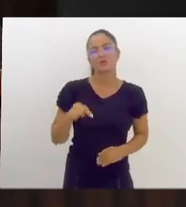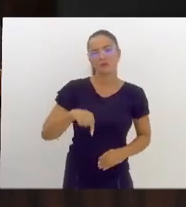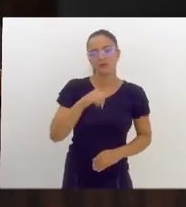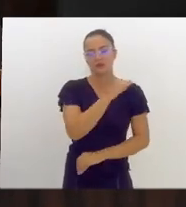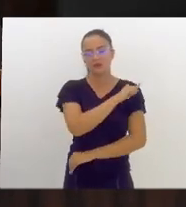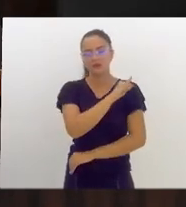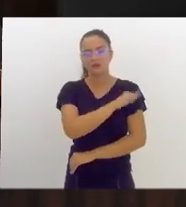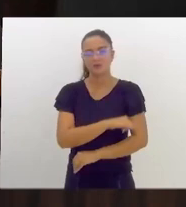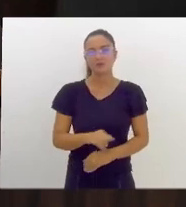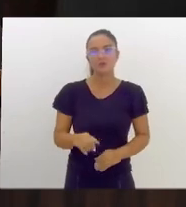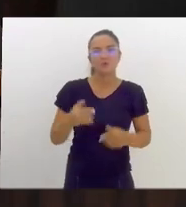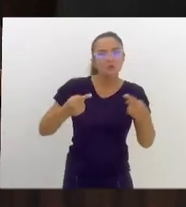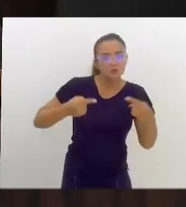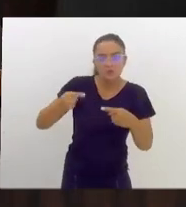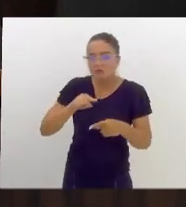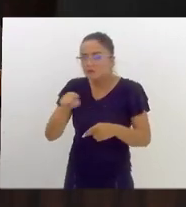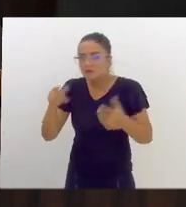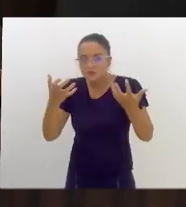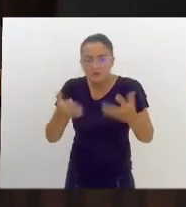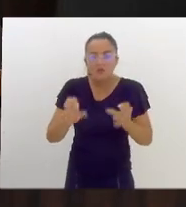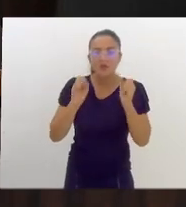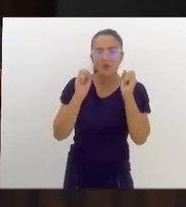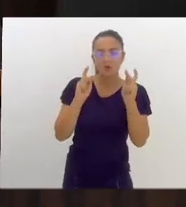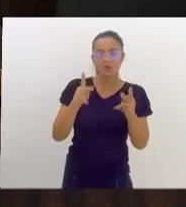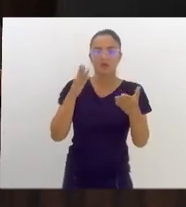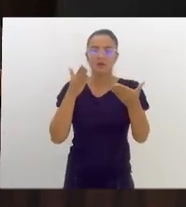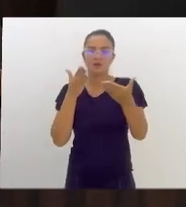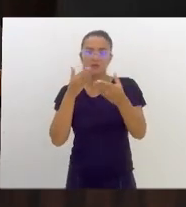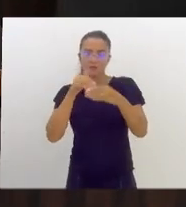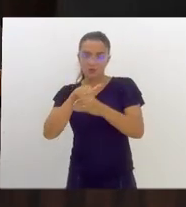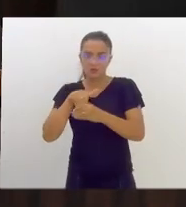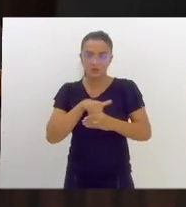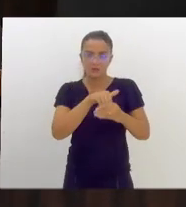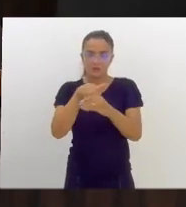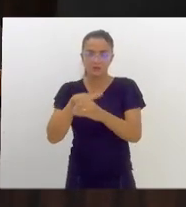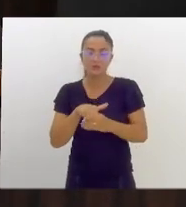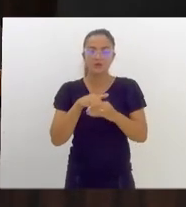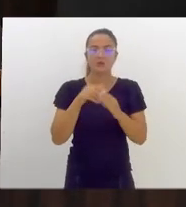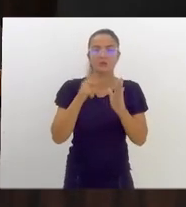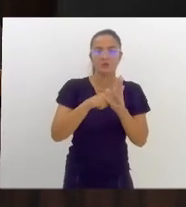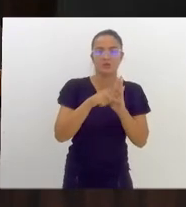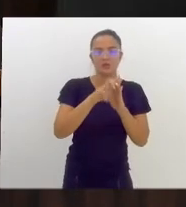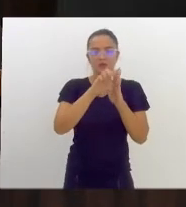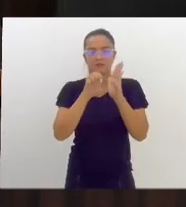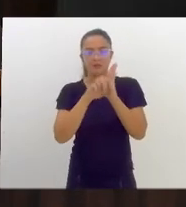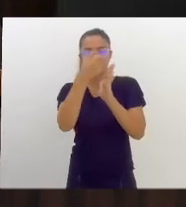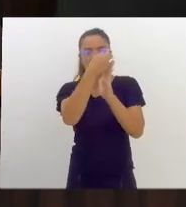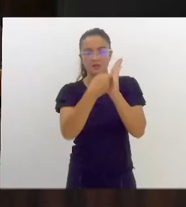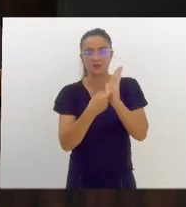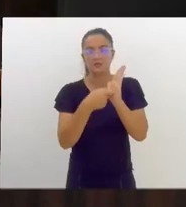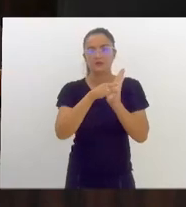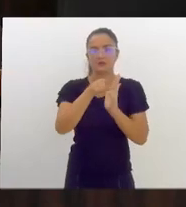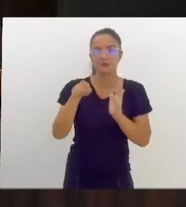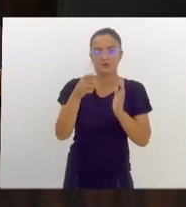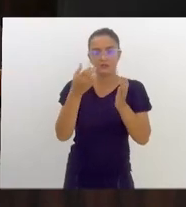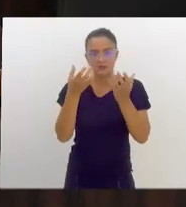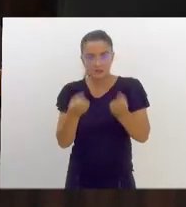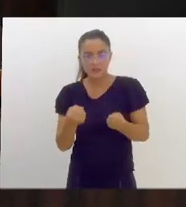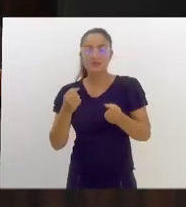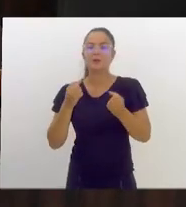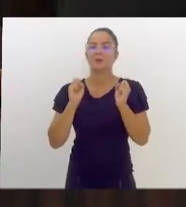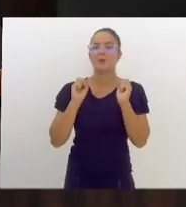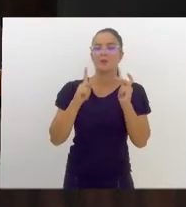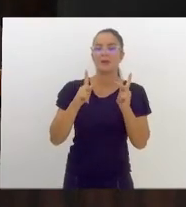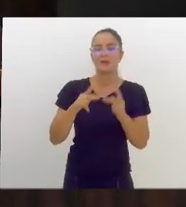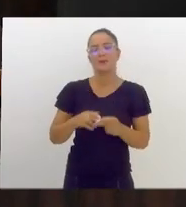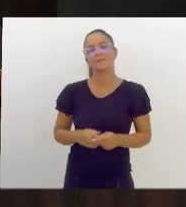encerrada a discussão, em votação o projeto, a emenda de redação. Senhores que aprovam, permaneçam como estão.